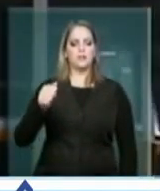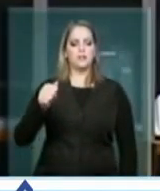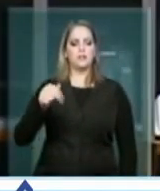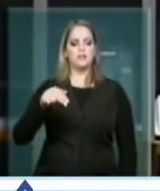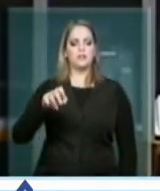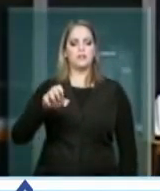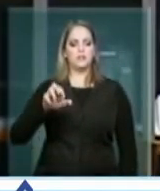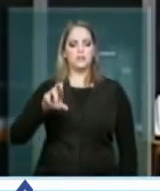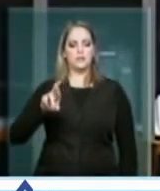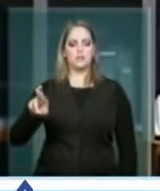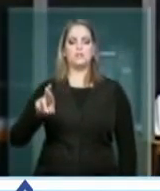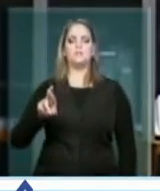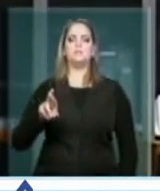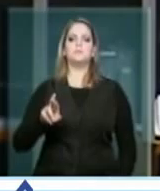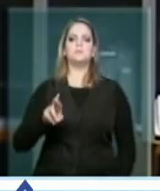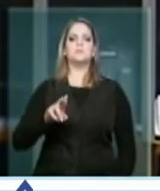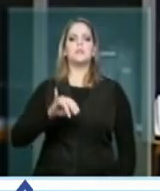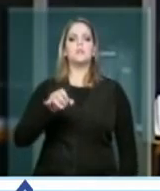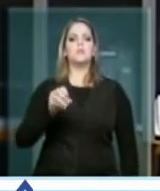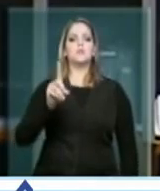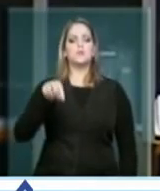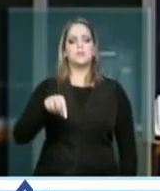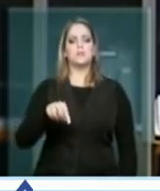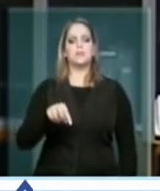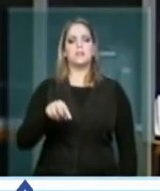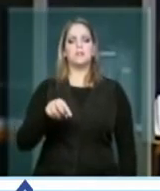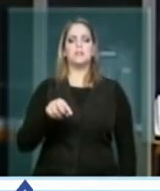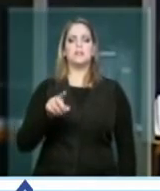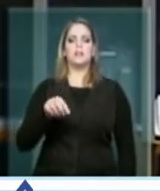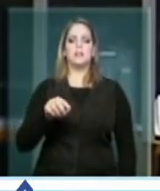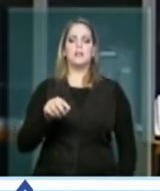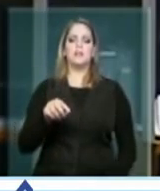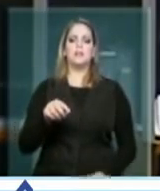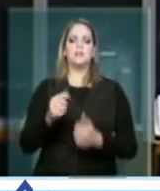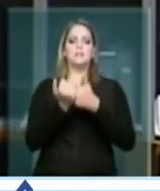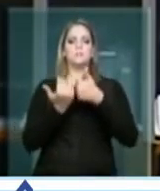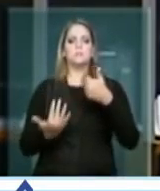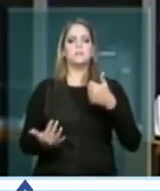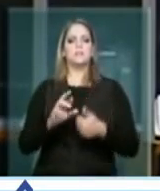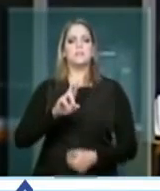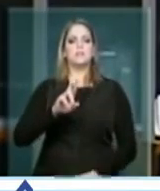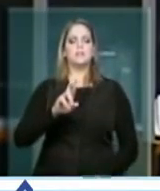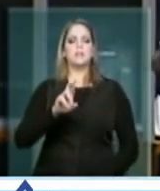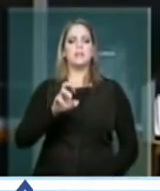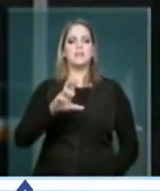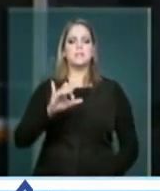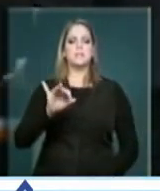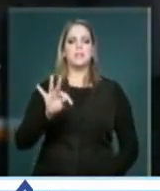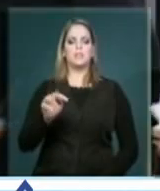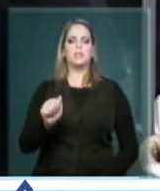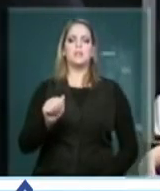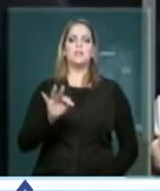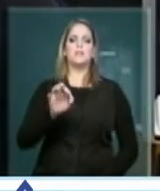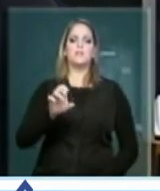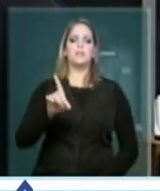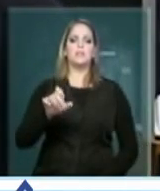ANER. José Oleskovic, superintendente da Receita Federal da 1ª Região Fiscal.